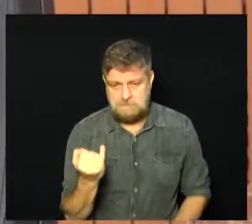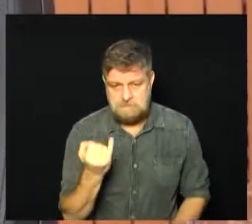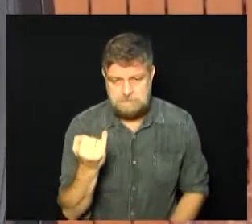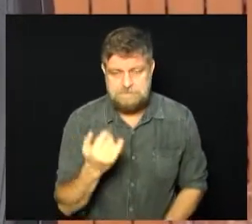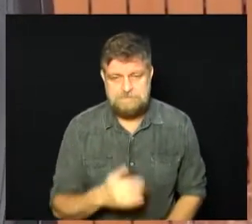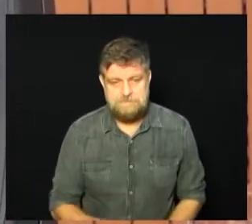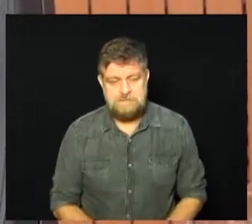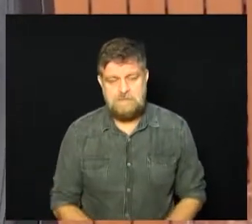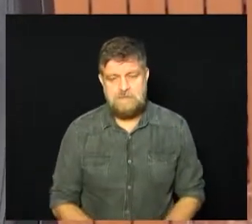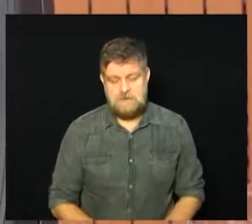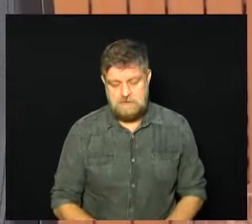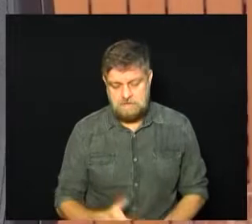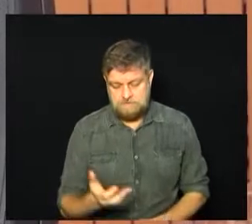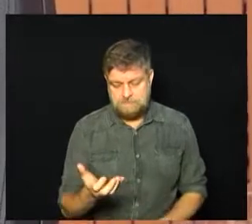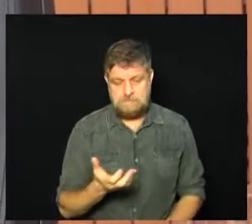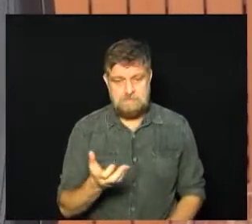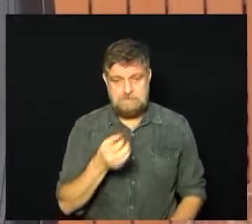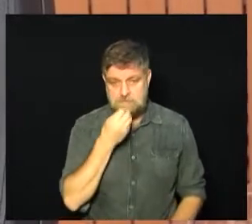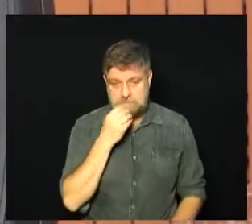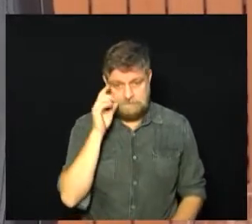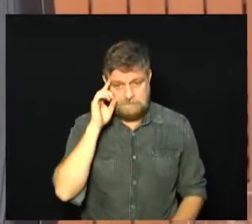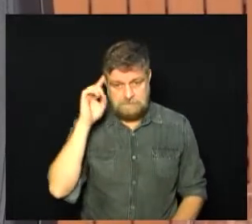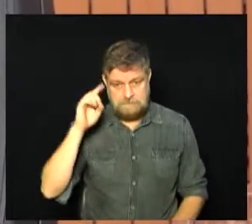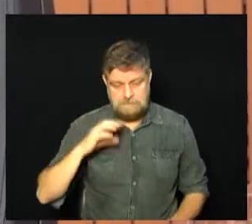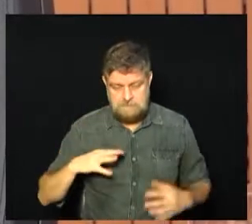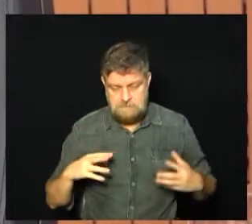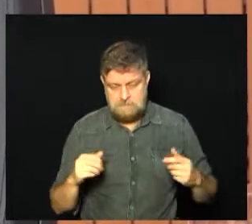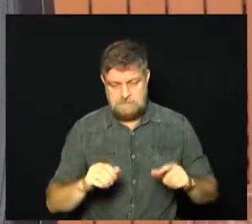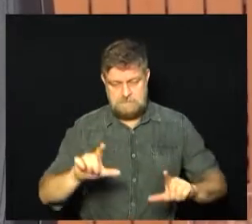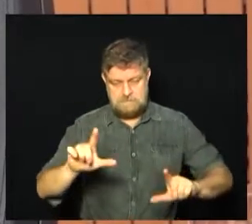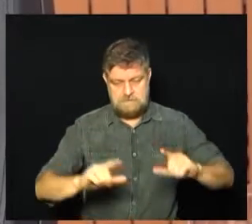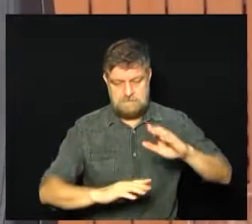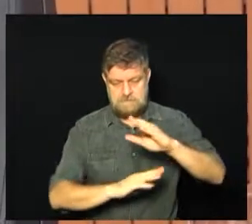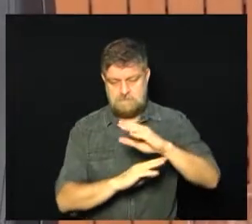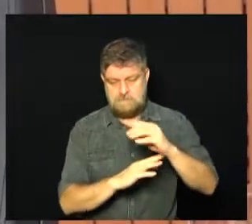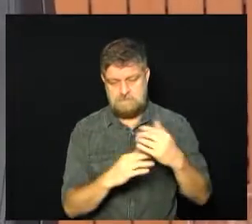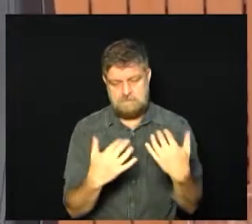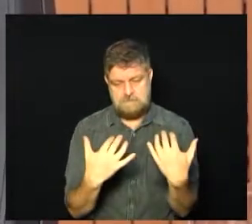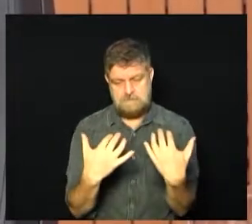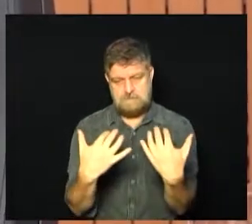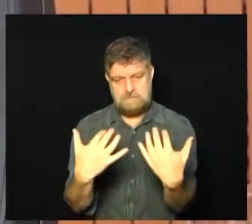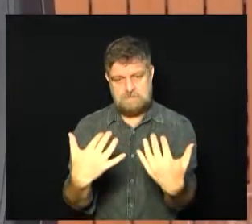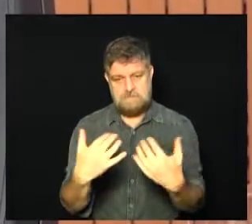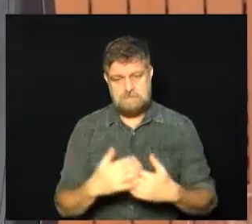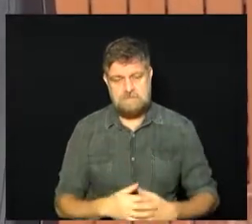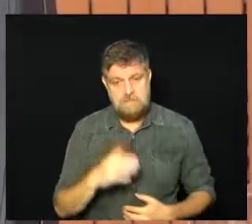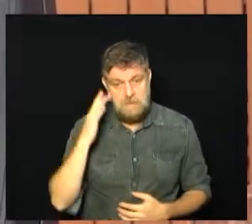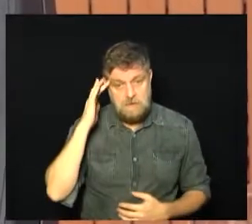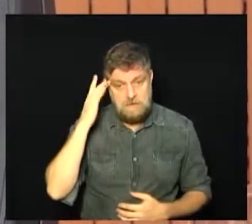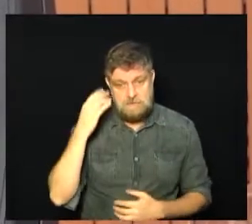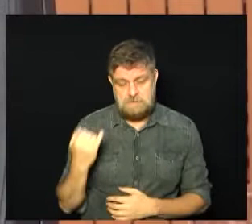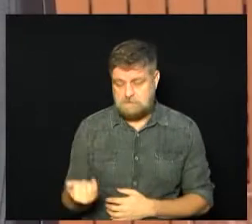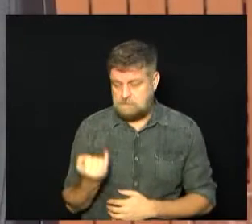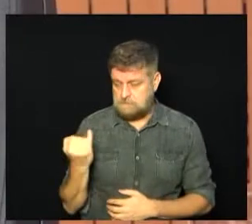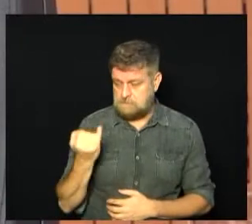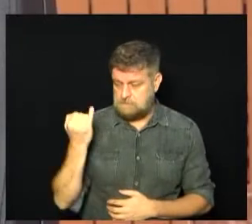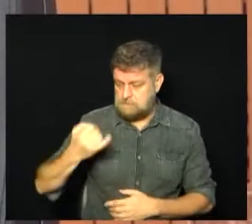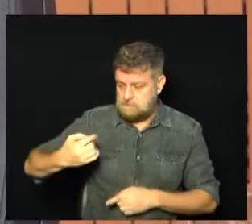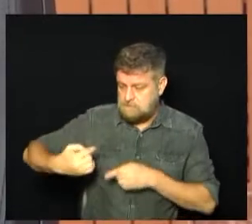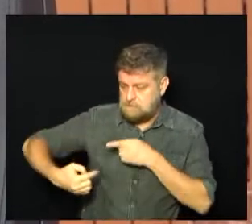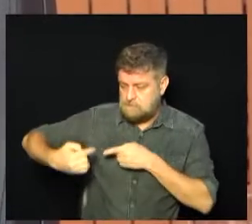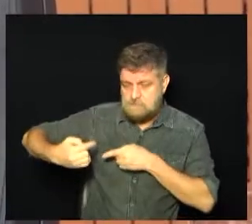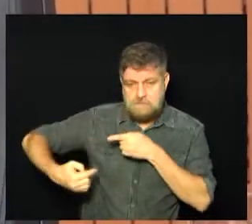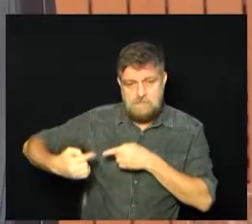também quero, né, dar um bom dia a todo mundo que está nos assistindo aí pela TV Câmara. Eu acho que é importante a discussão. E